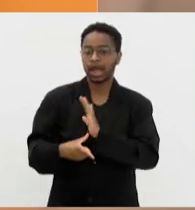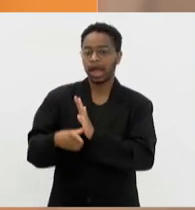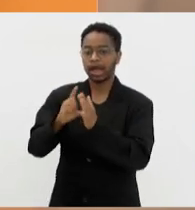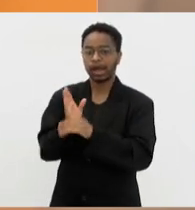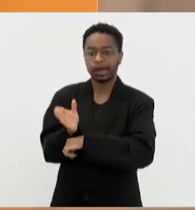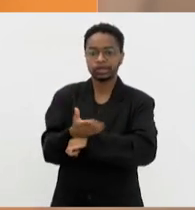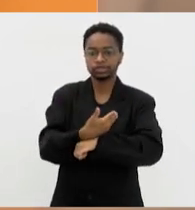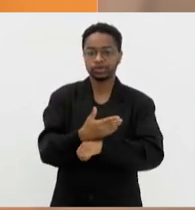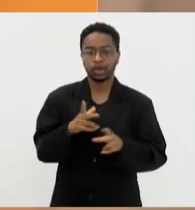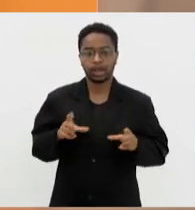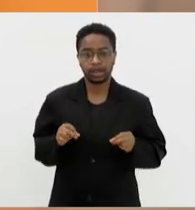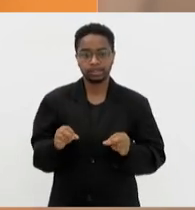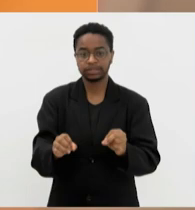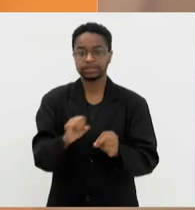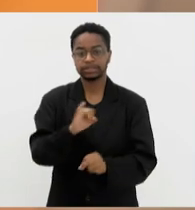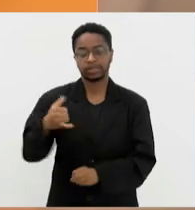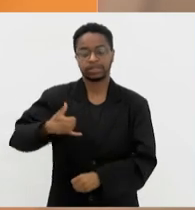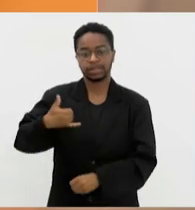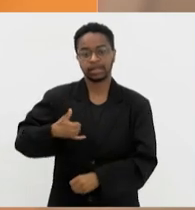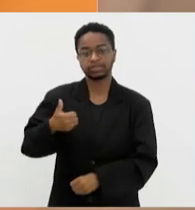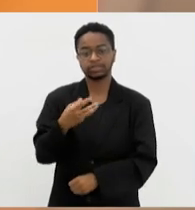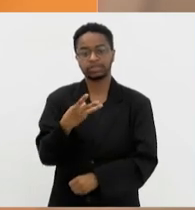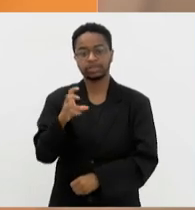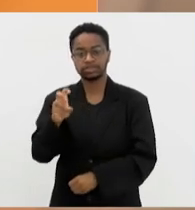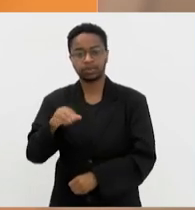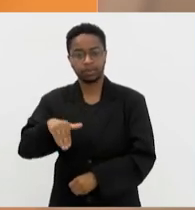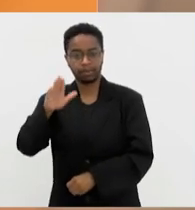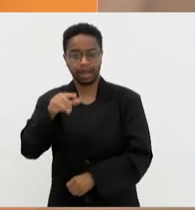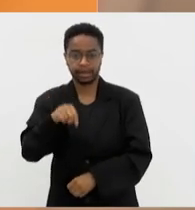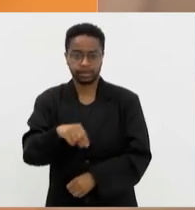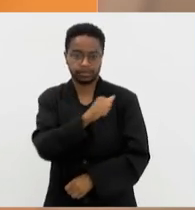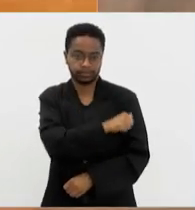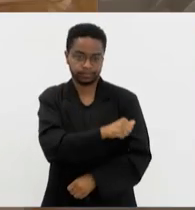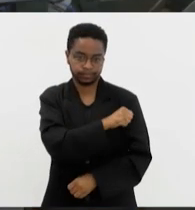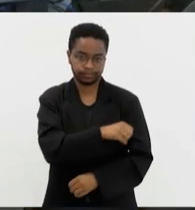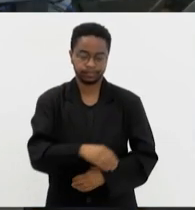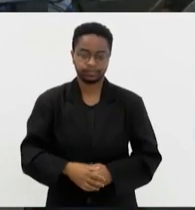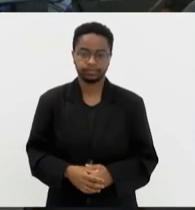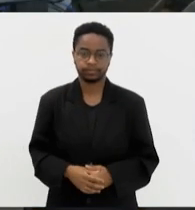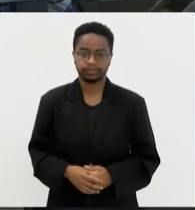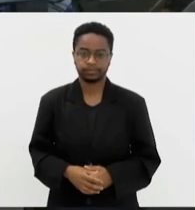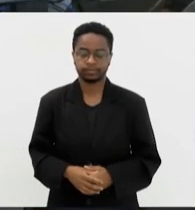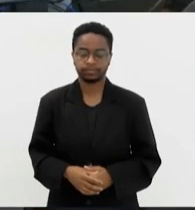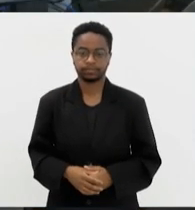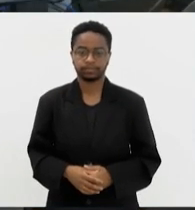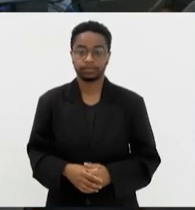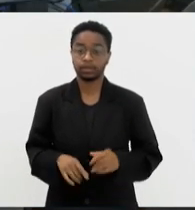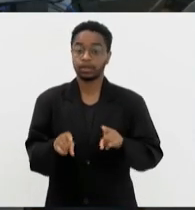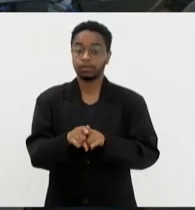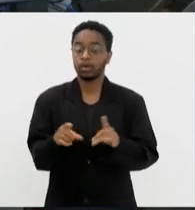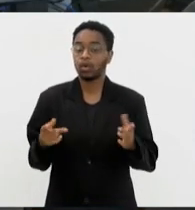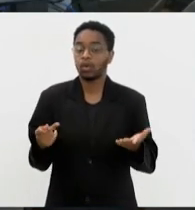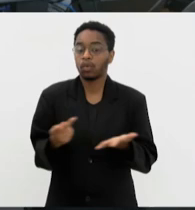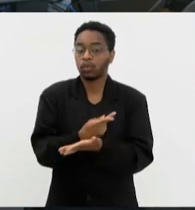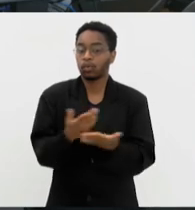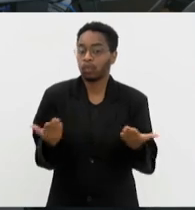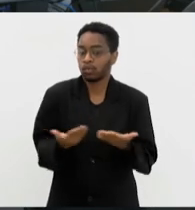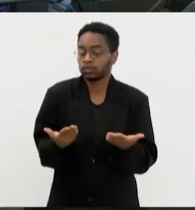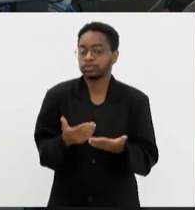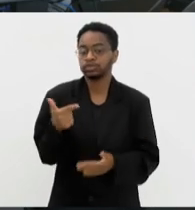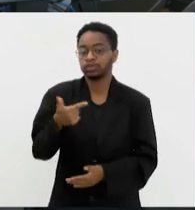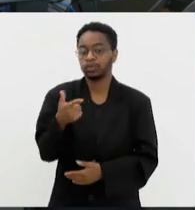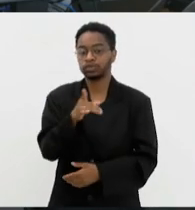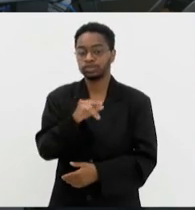para cidadãos acima de 35 anos aqui no estado do Rio. E hoje acontece o segundo dia de